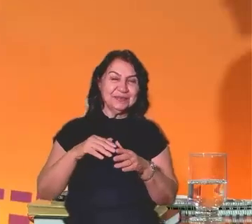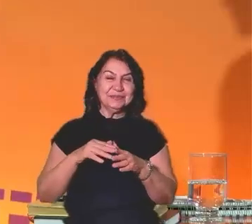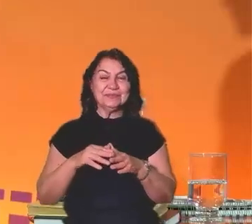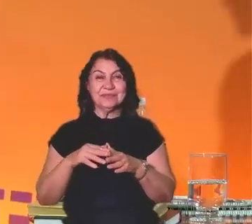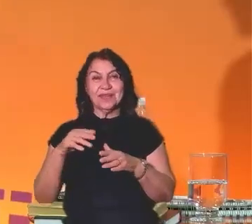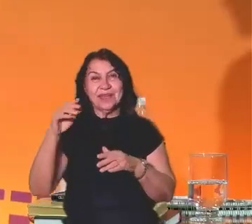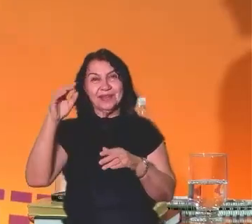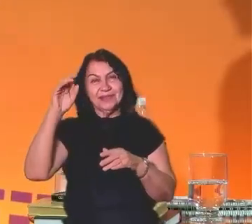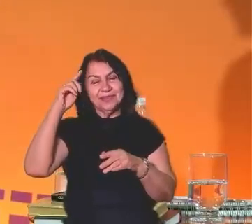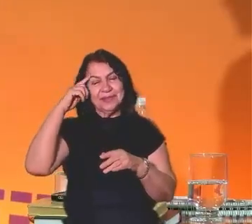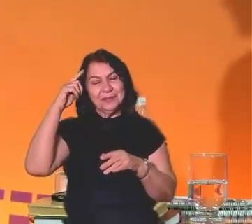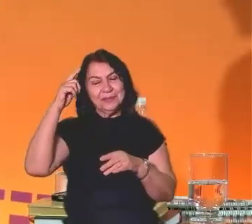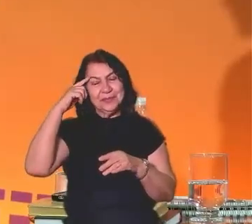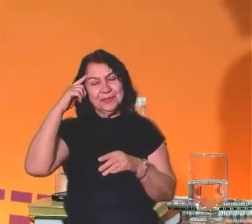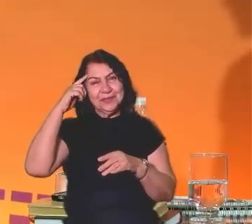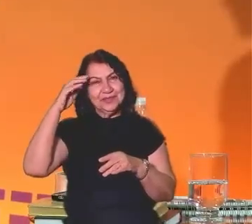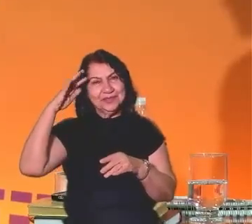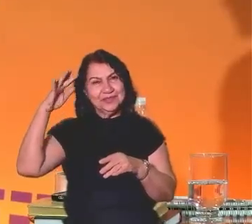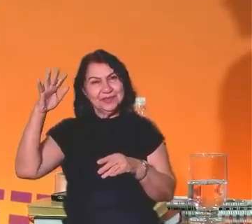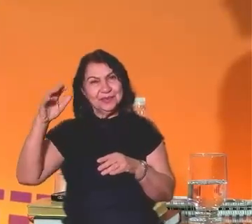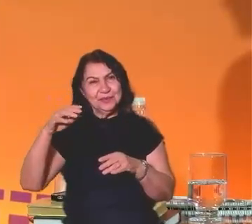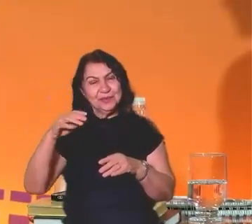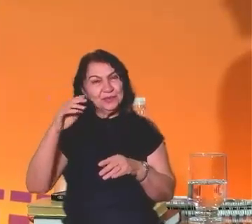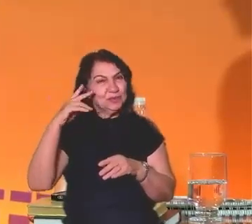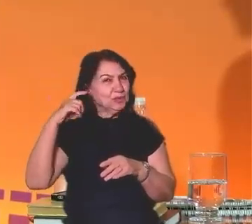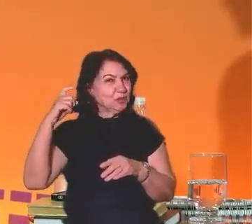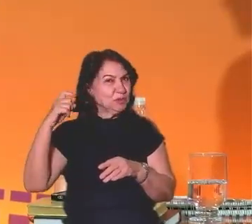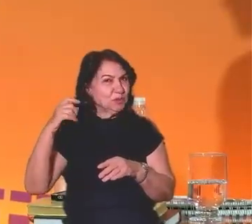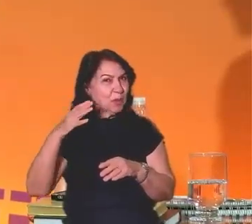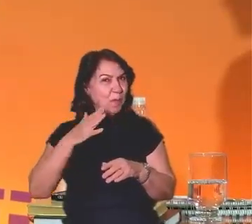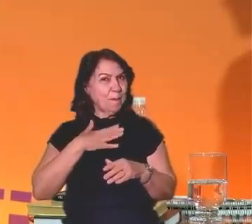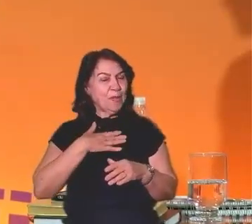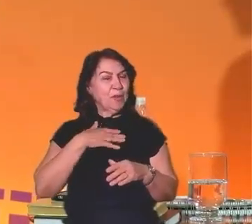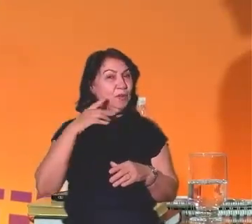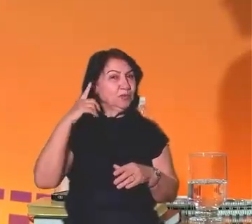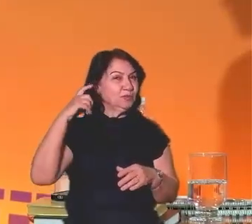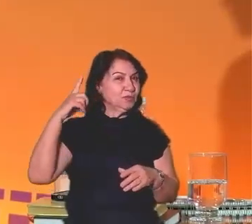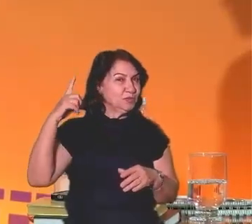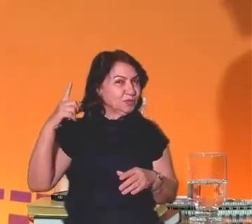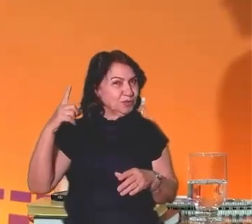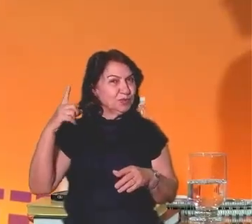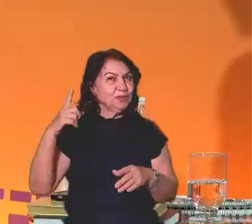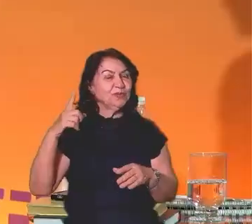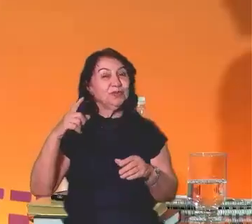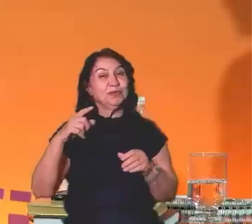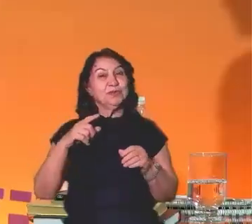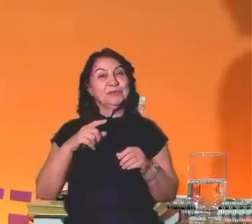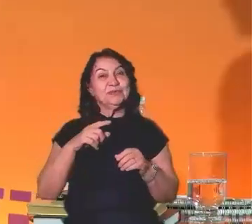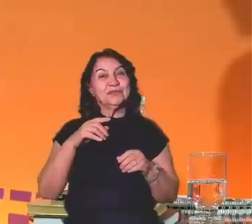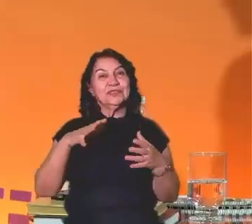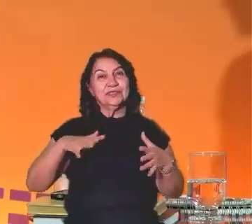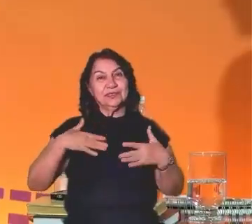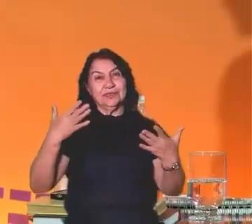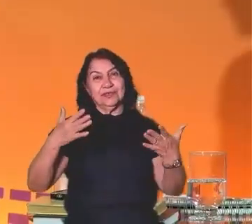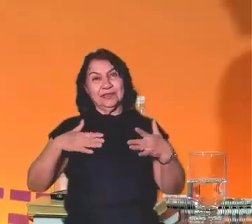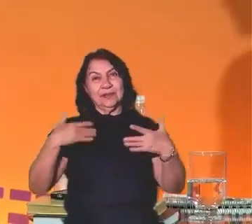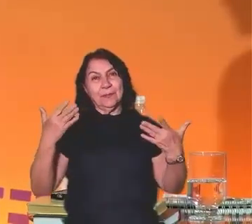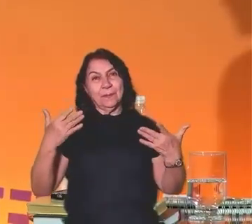na cabeça. Não vou trazer um som meu, não, mas eu acho que é um som que era ao mesmo tempo de muita